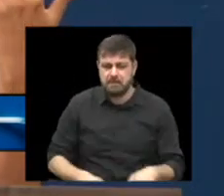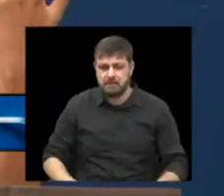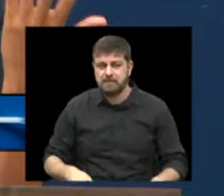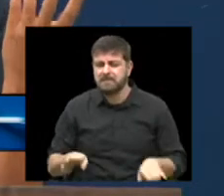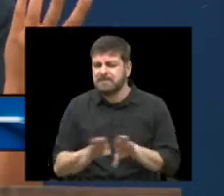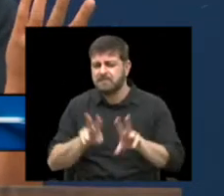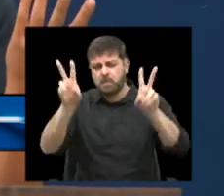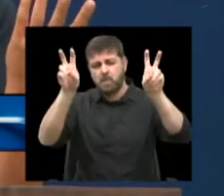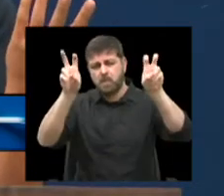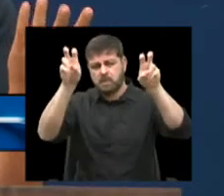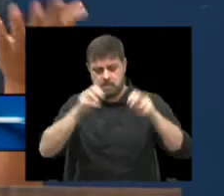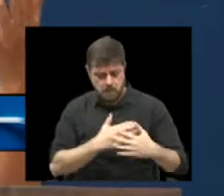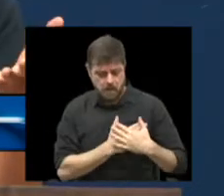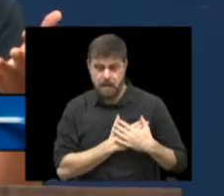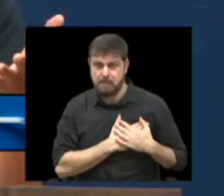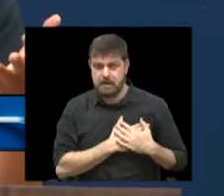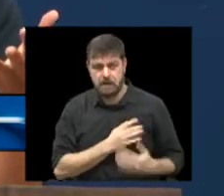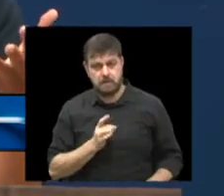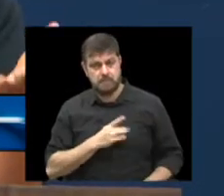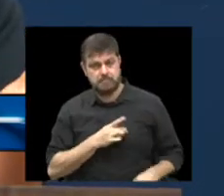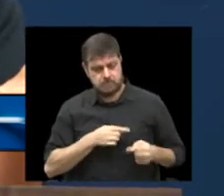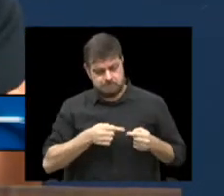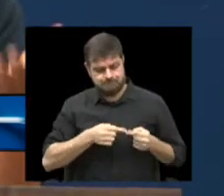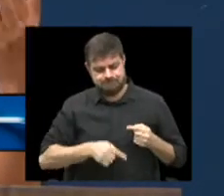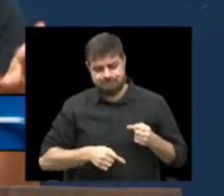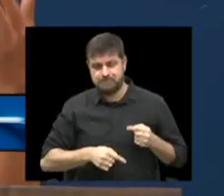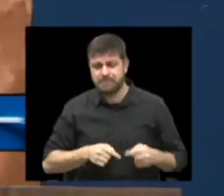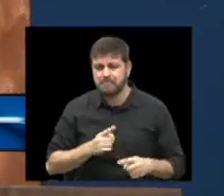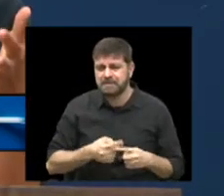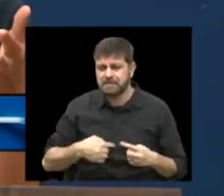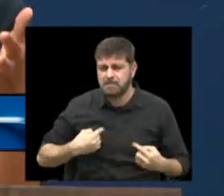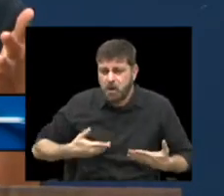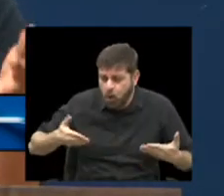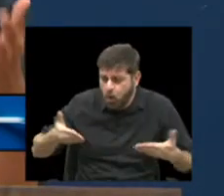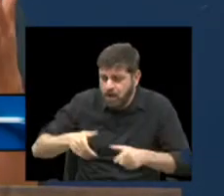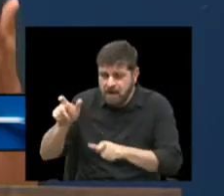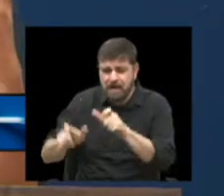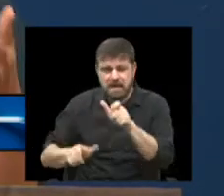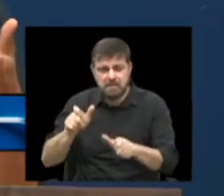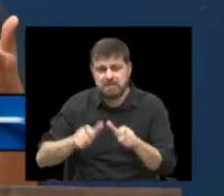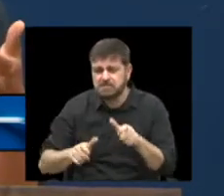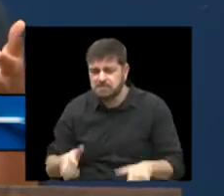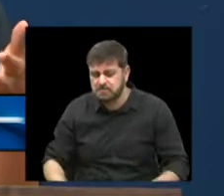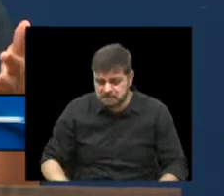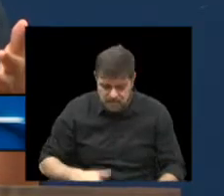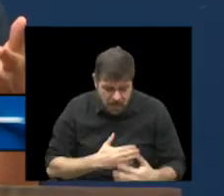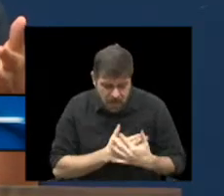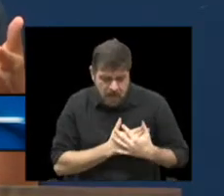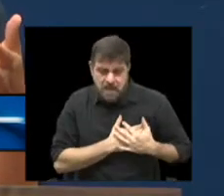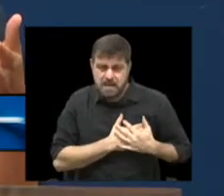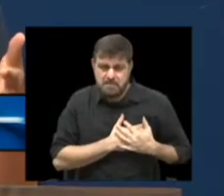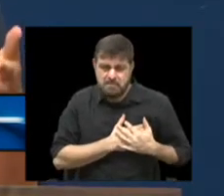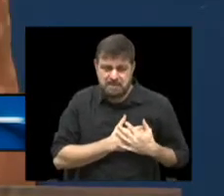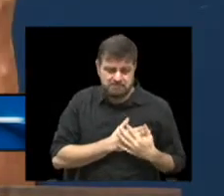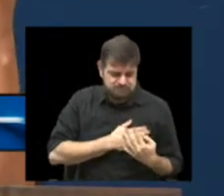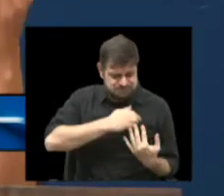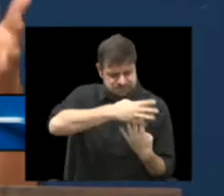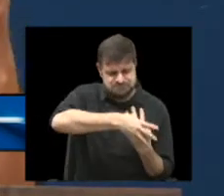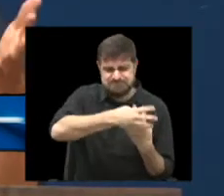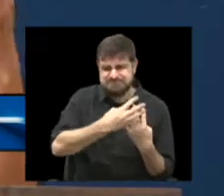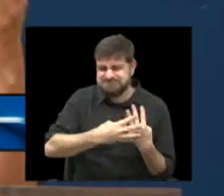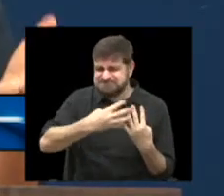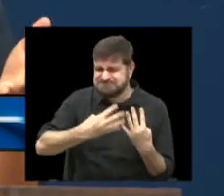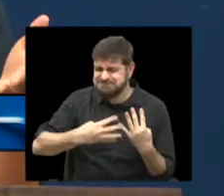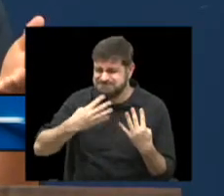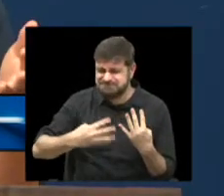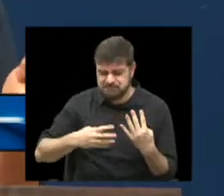porque, infelizmente, hoje, as pessoas que amam na sua diversidade, a